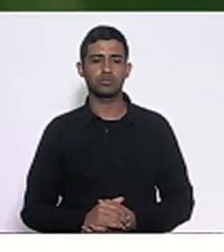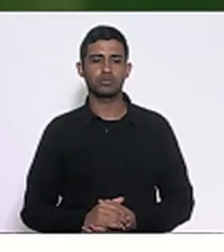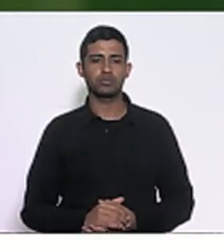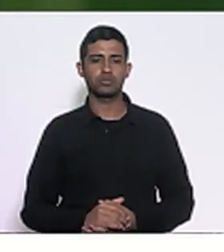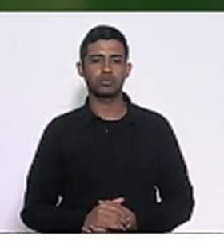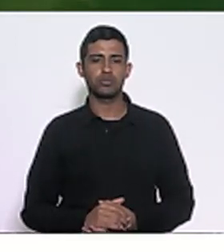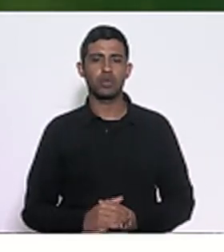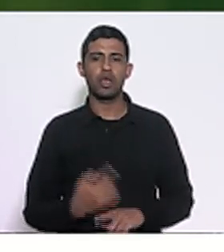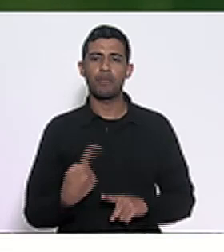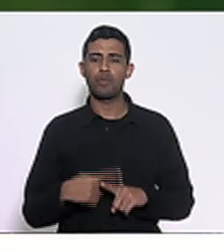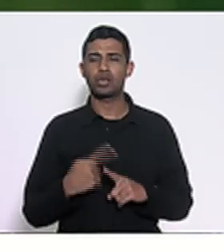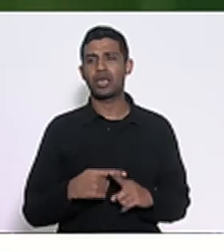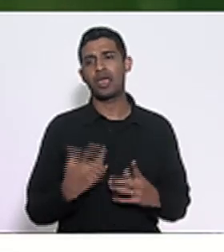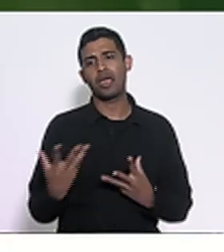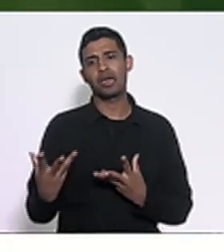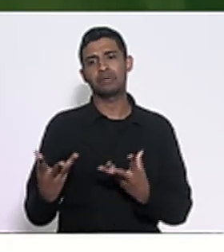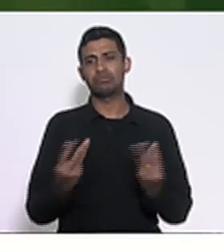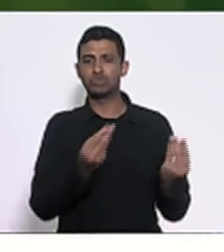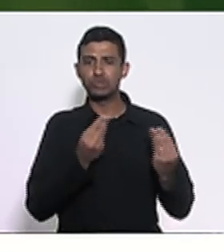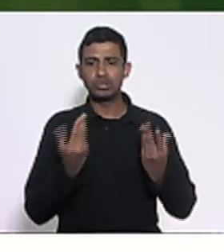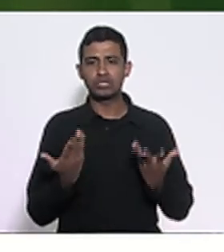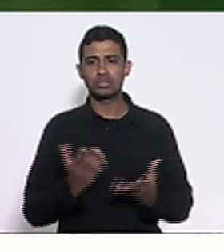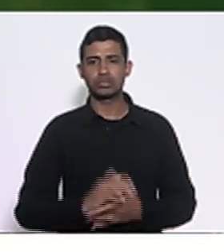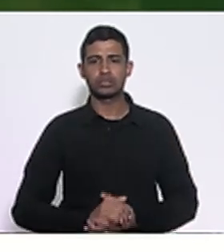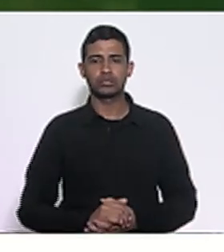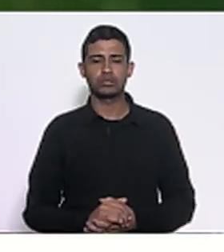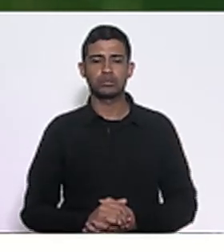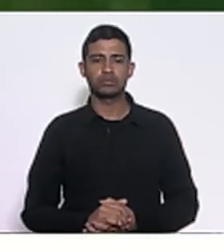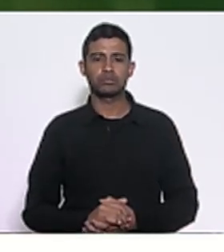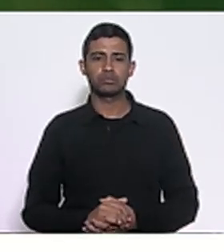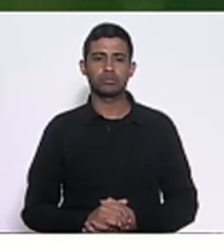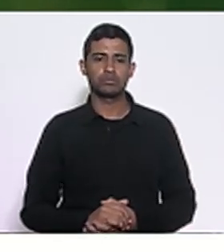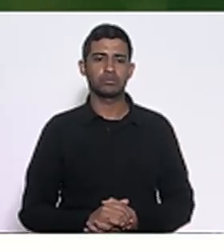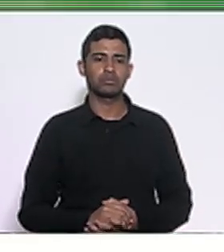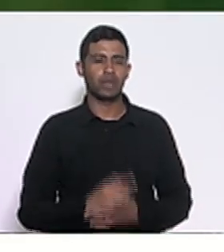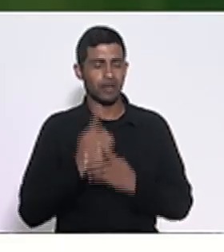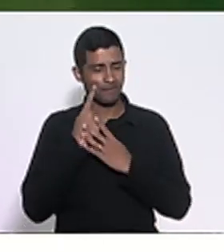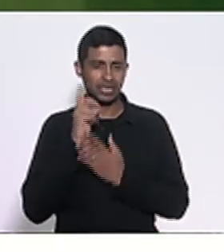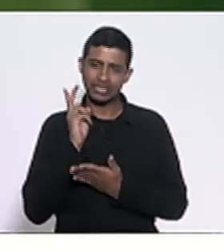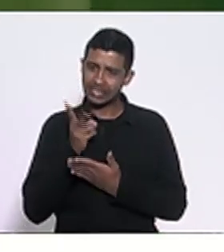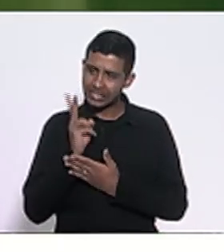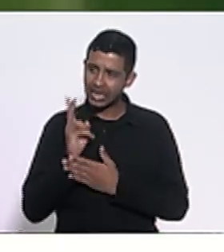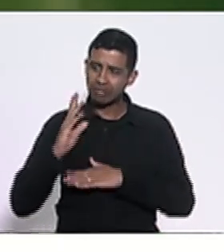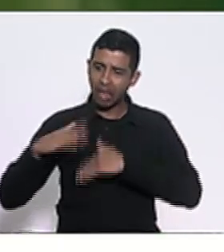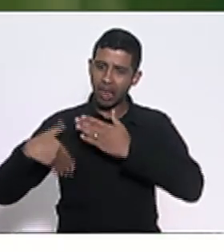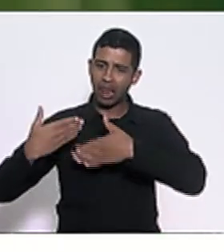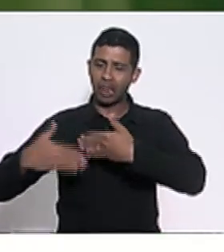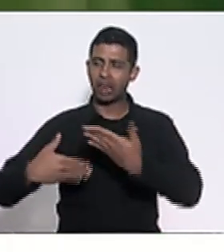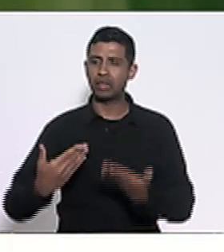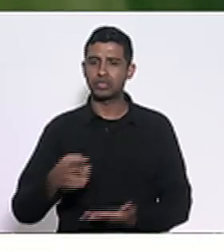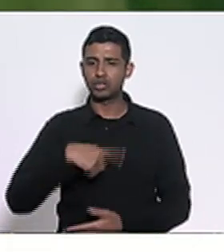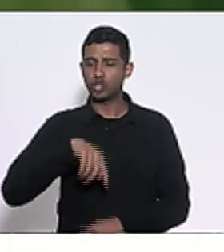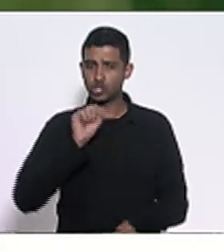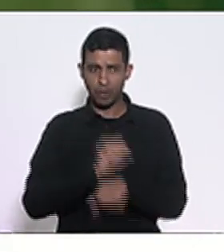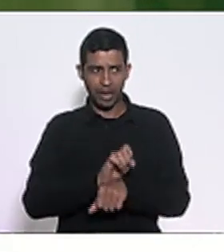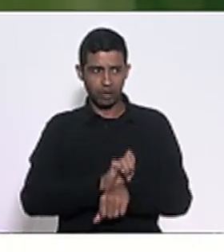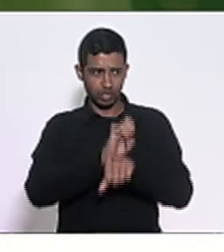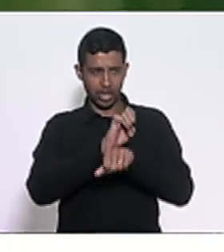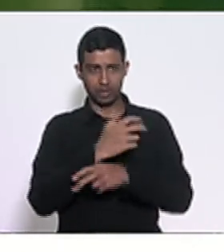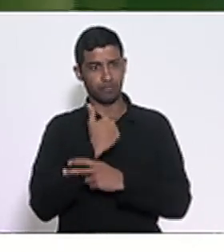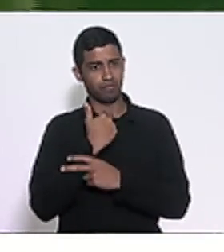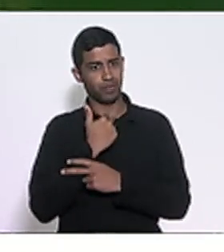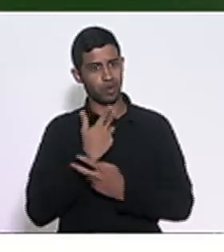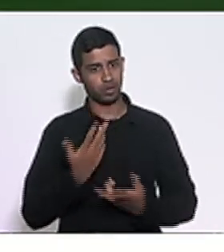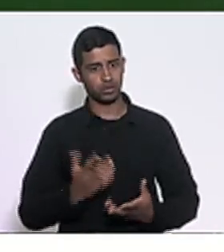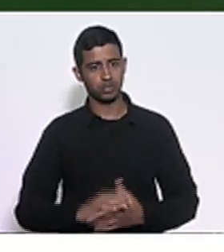dessas licenças, enfim, dessas soluções, elas estão rodando, né? Então, a gente não pode parar o Estado, a verdade é essa.